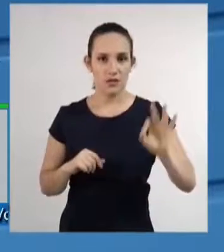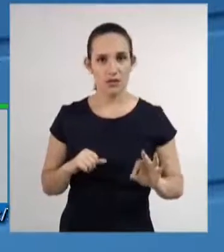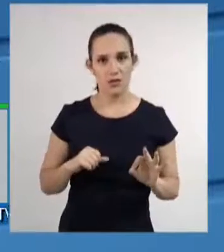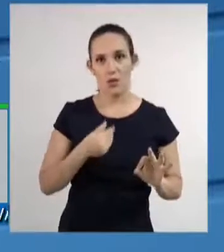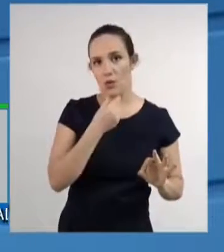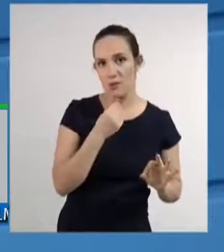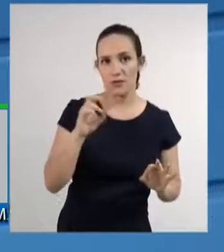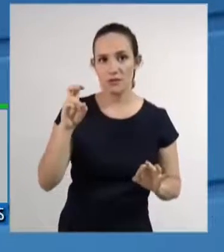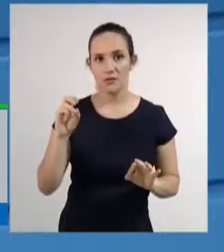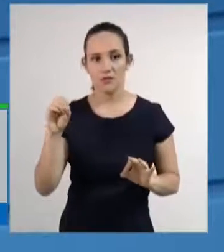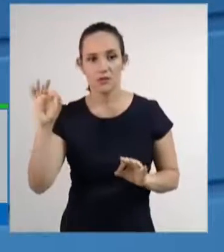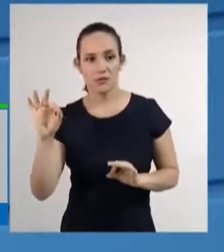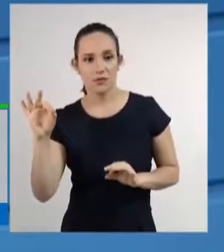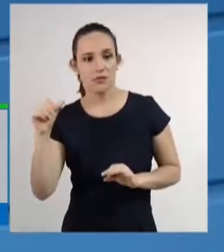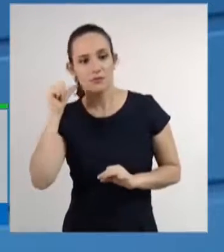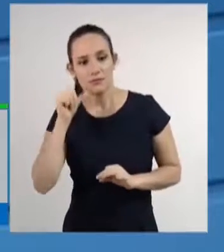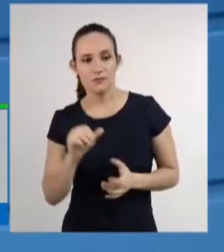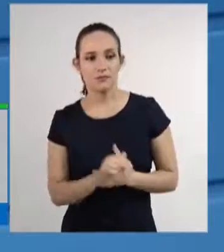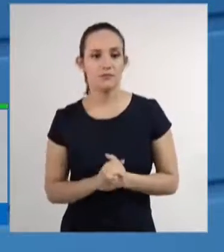nessa faixa etária.